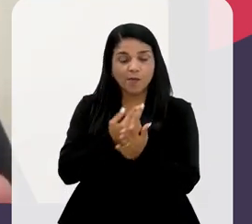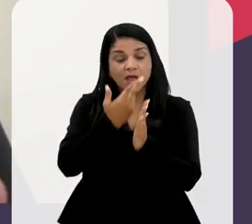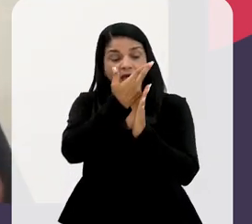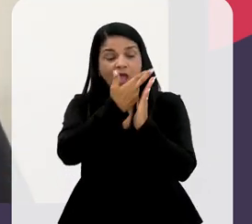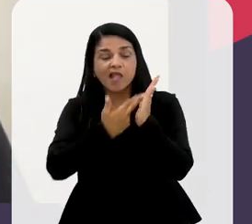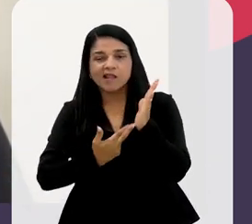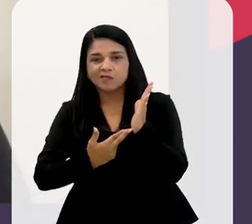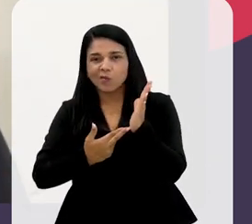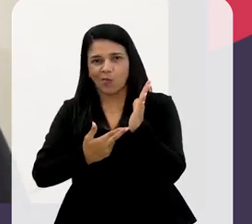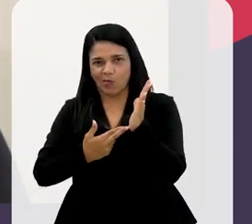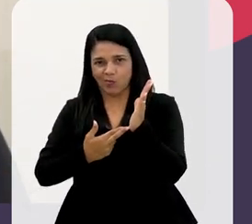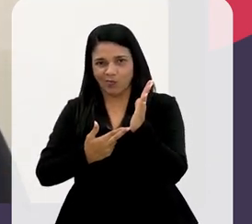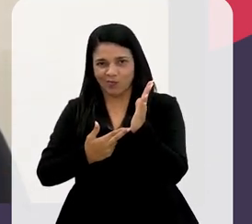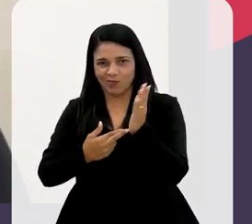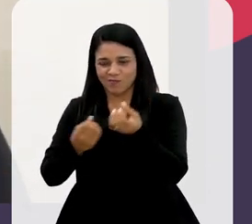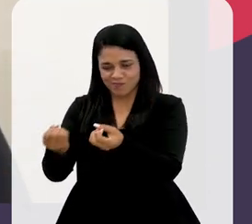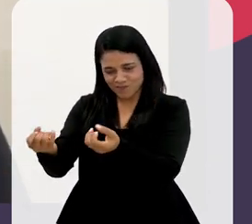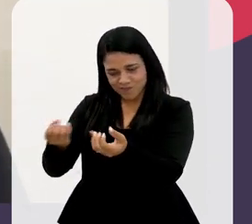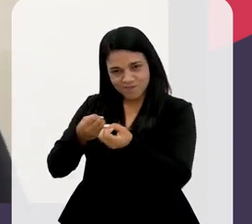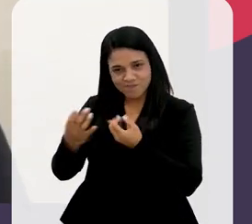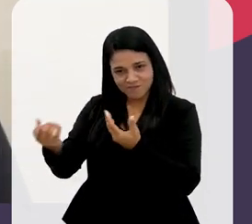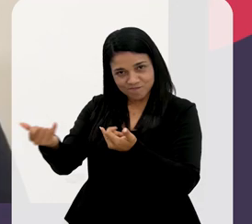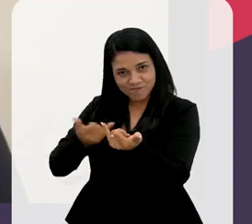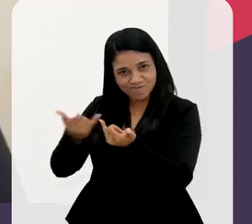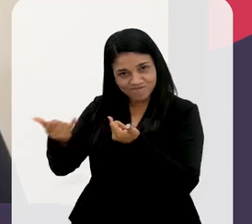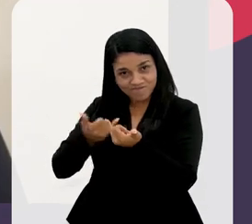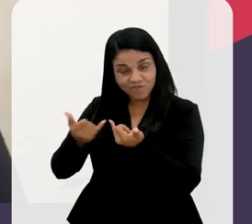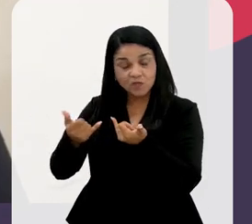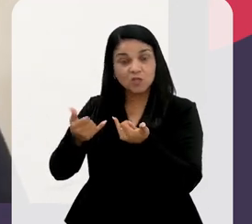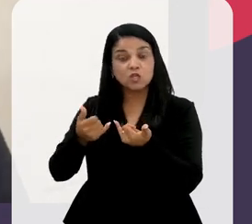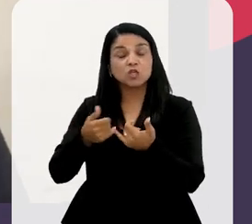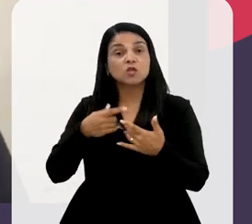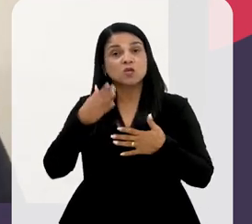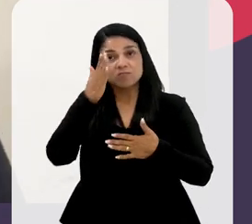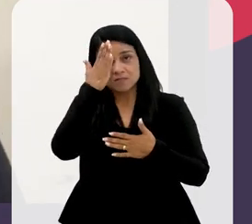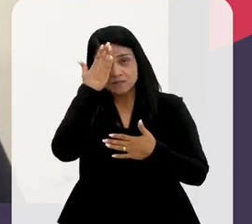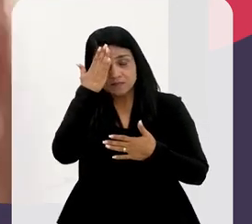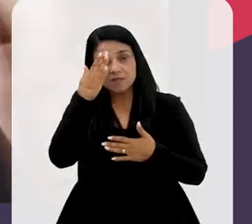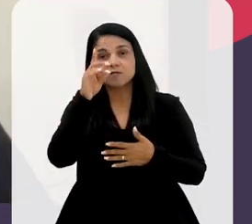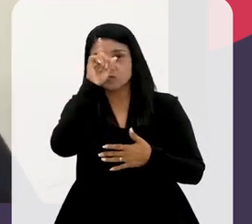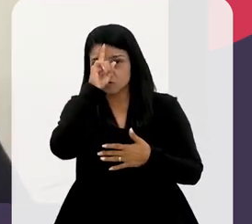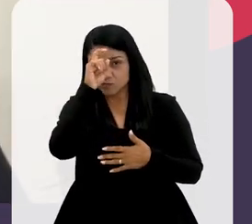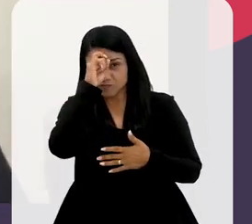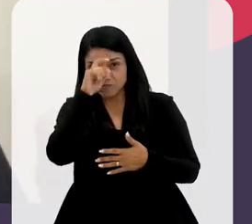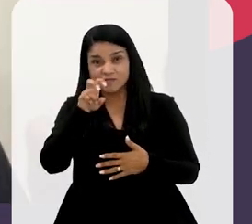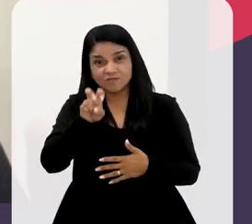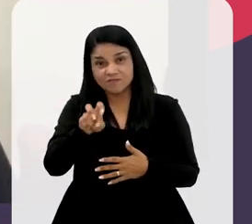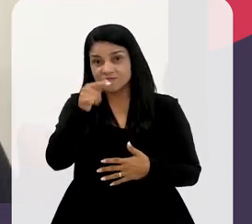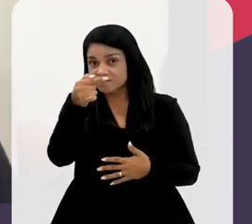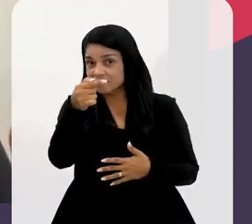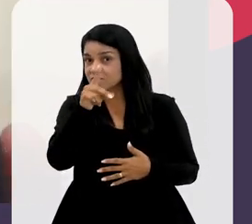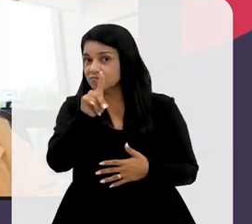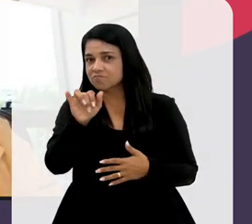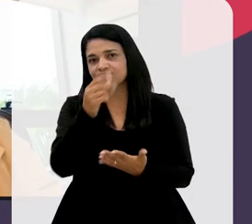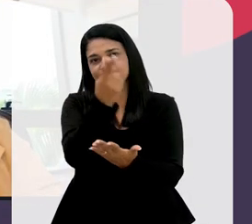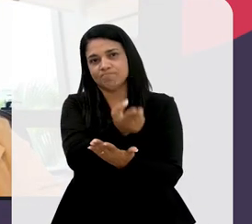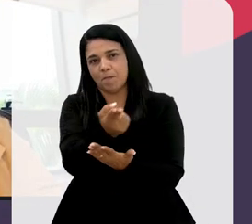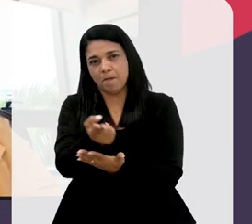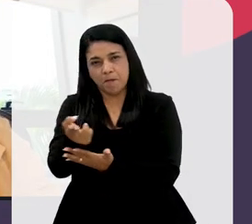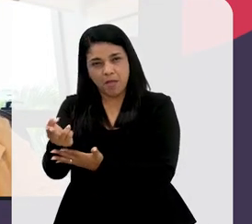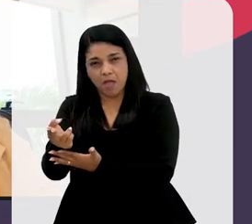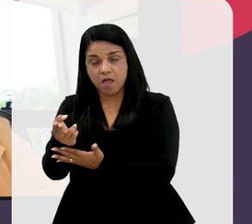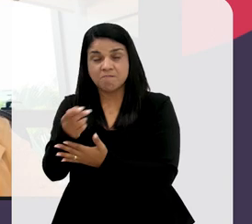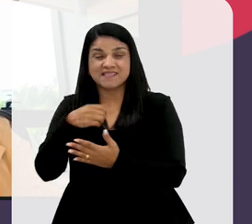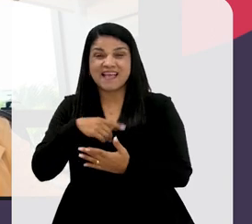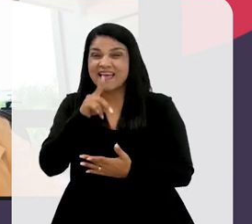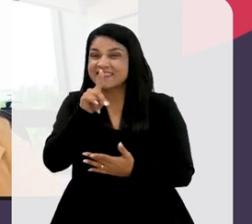recebendo relatórios do hospital. Né? Então, eu não sei muito bem quando foi isso. Eu sei que no hospital eu fiquei 57 dias. Então, eu não